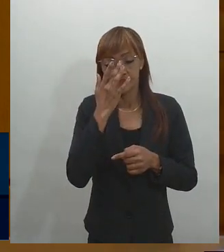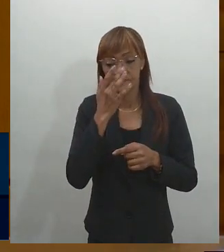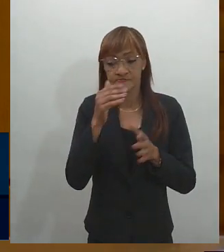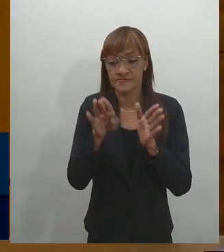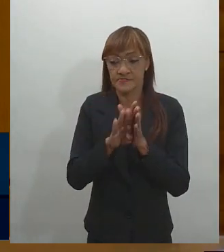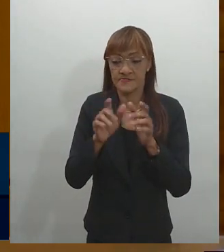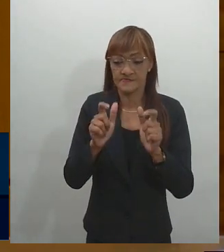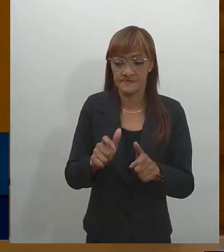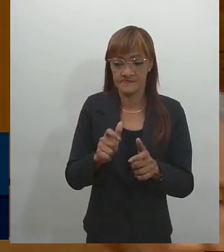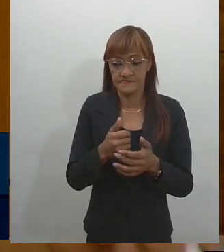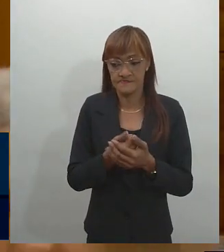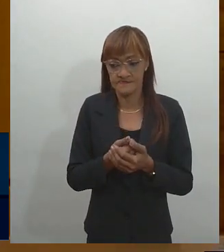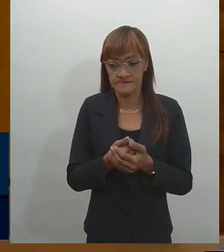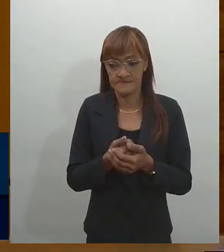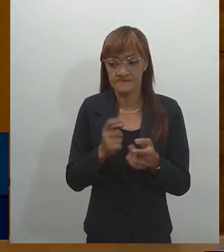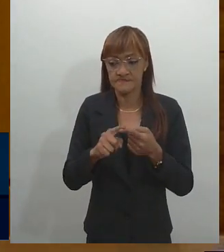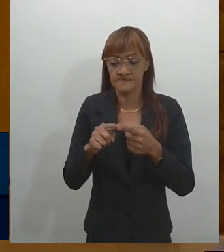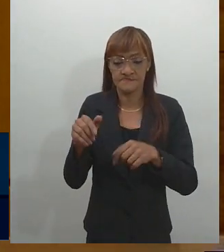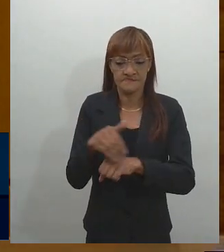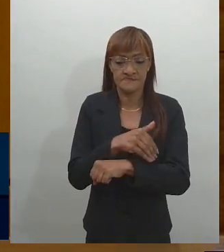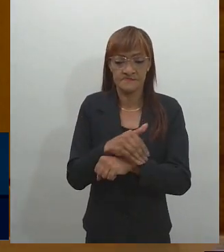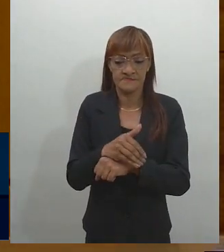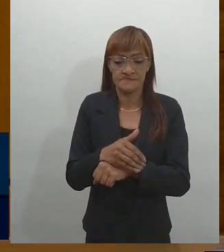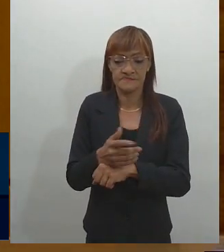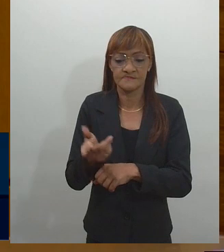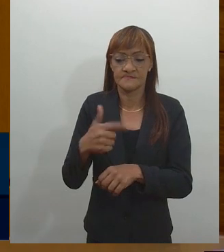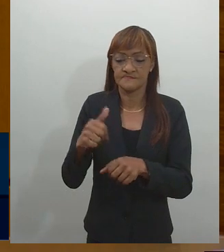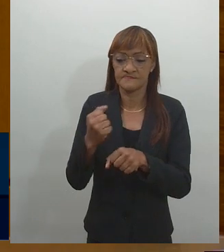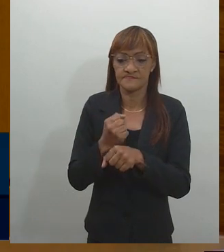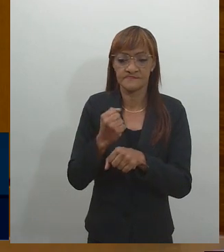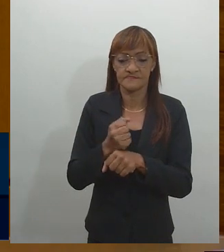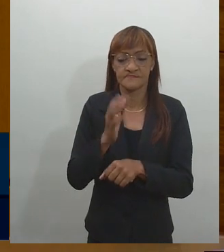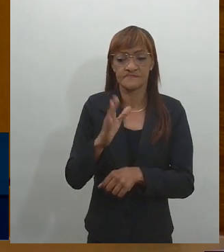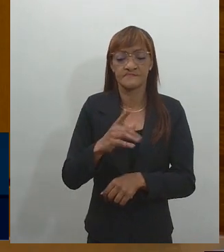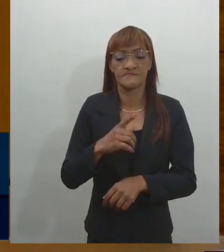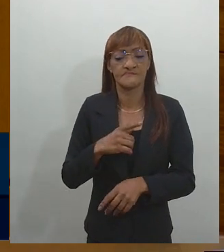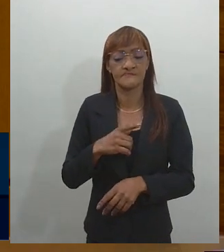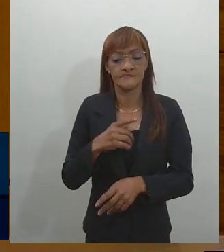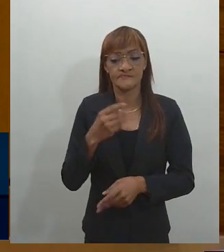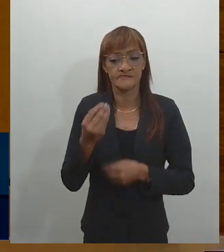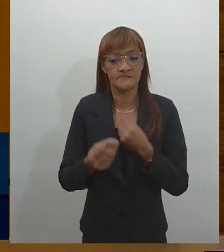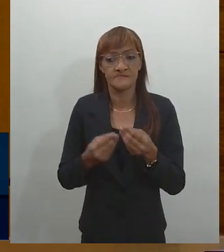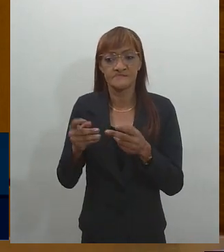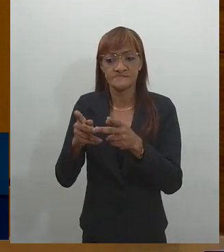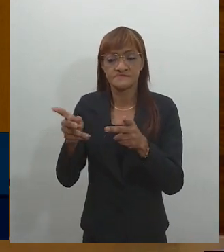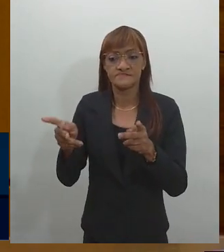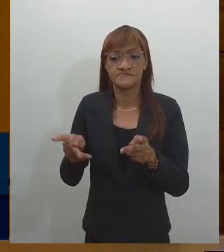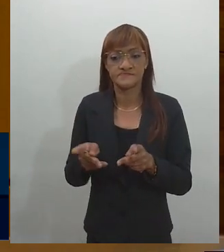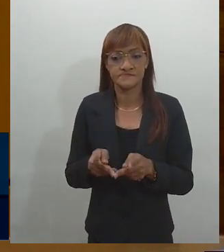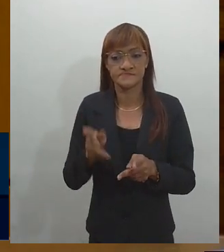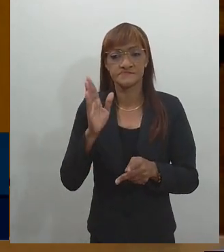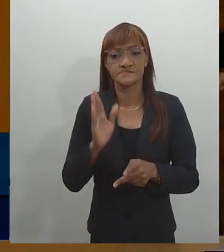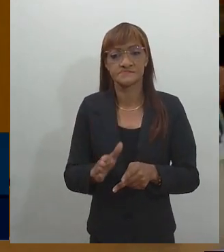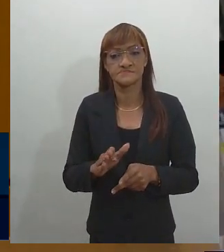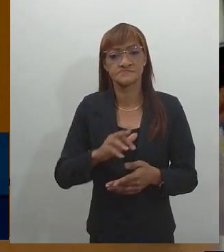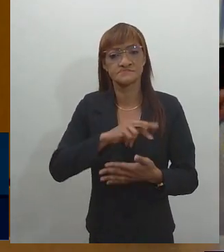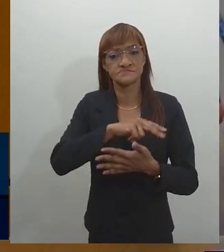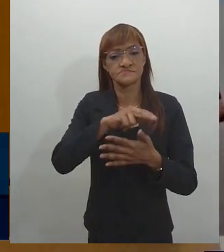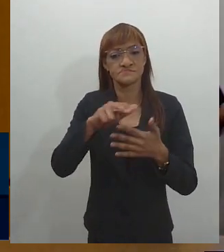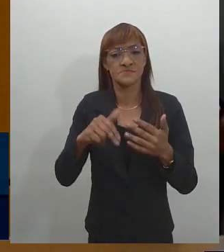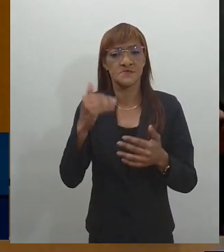foi refeita, já tem povoados ali apresentando na pista diversos buracos também. Ou seja,